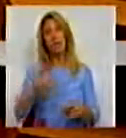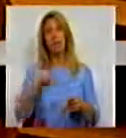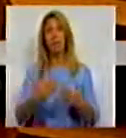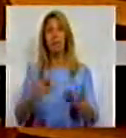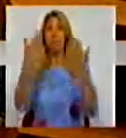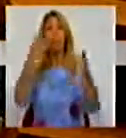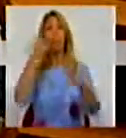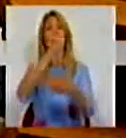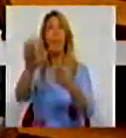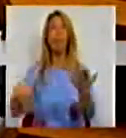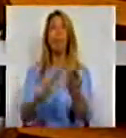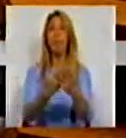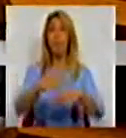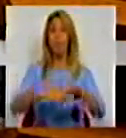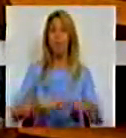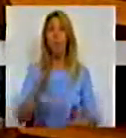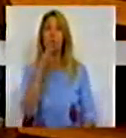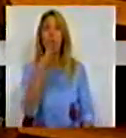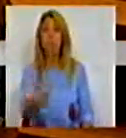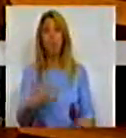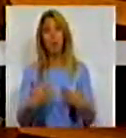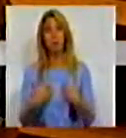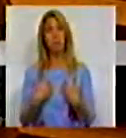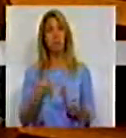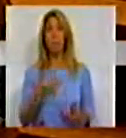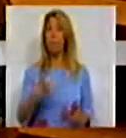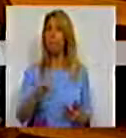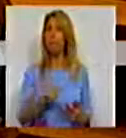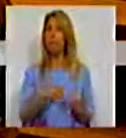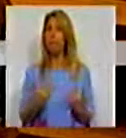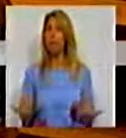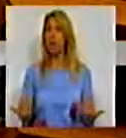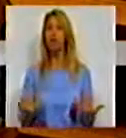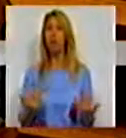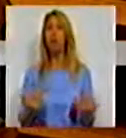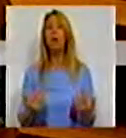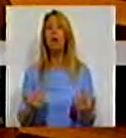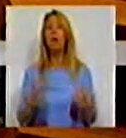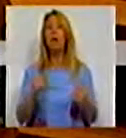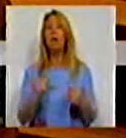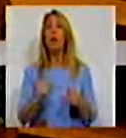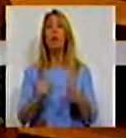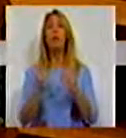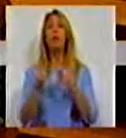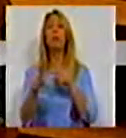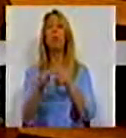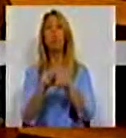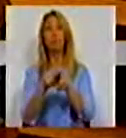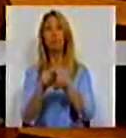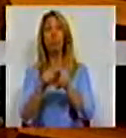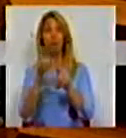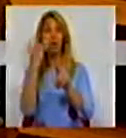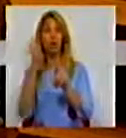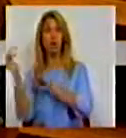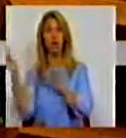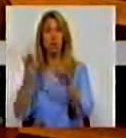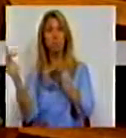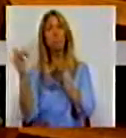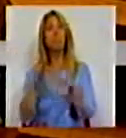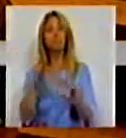Muito obrigada, Sra. Presidente, Srs. E Srs. Deputados. Em nome do Grupo Parlamentar do PS, quero saudar os imigrantes aqui presentes neste plenário